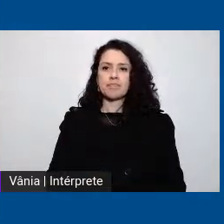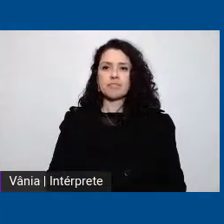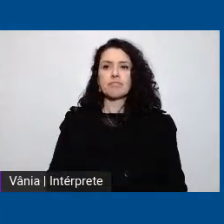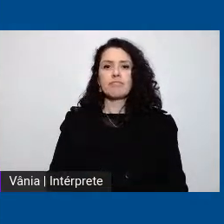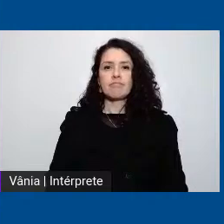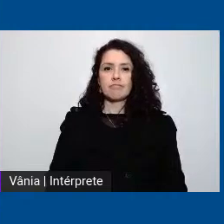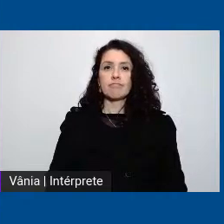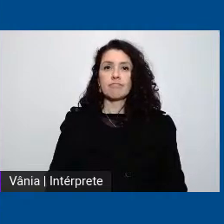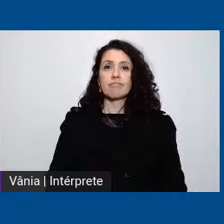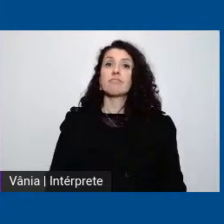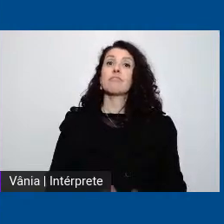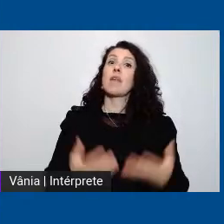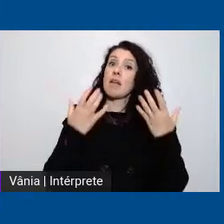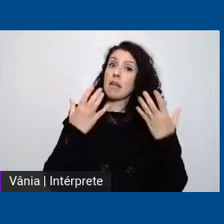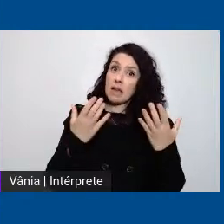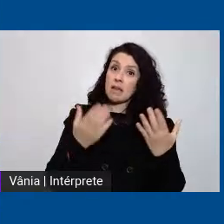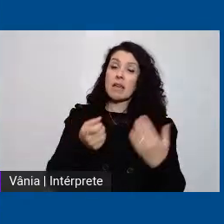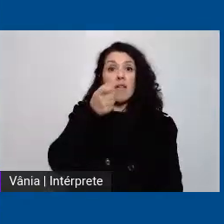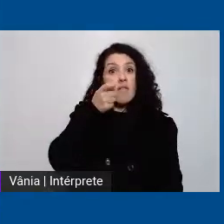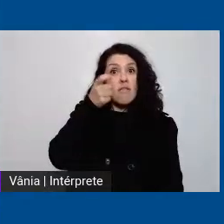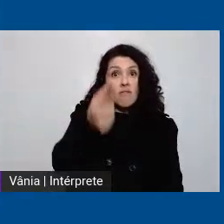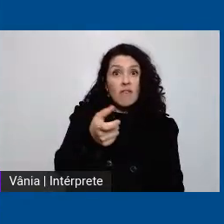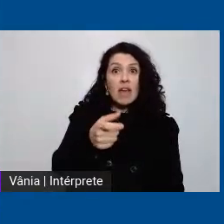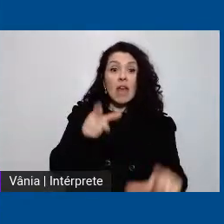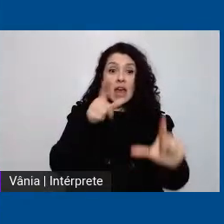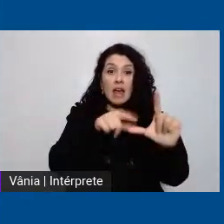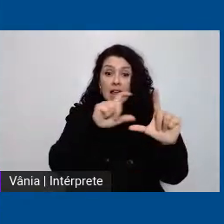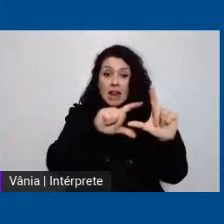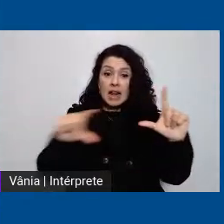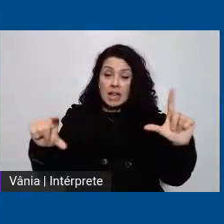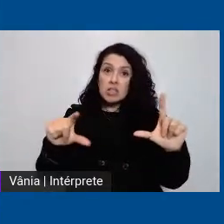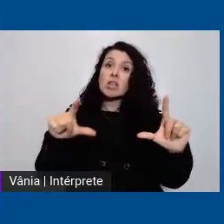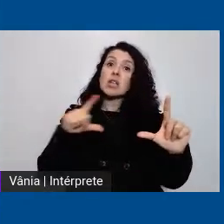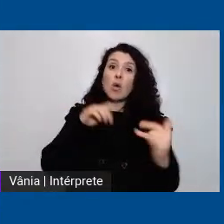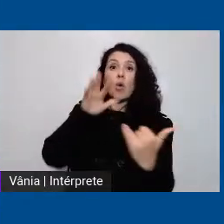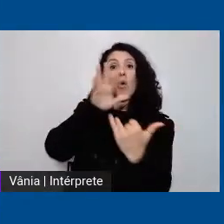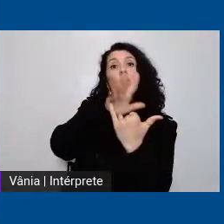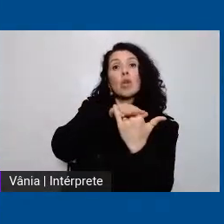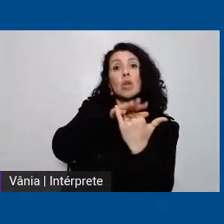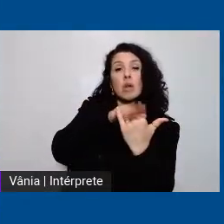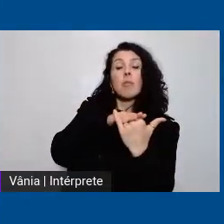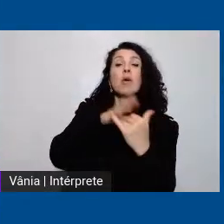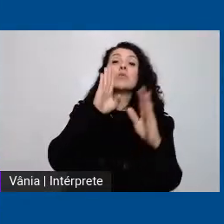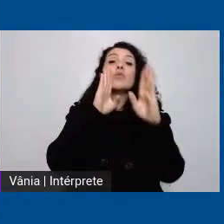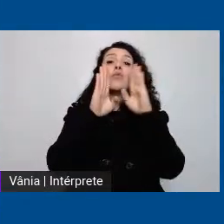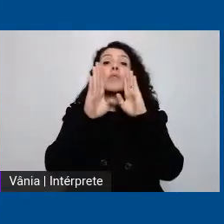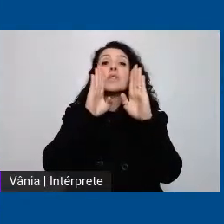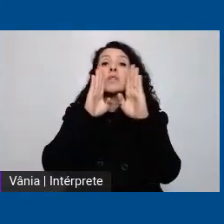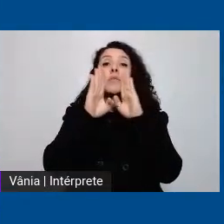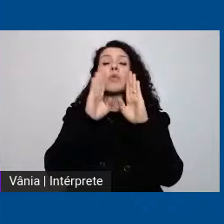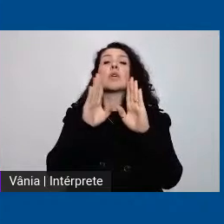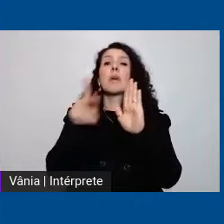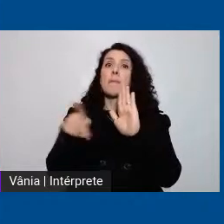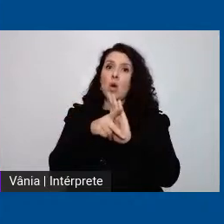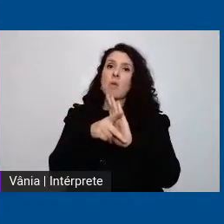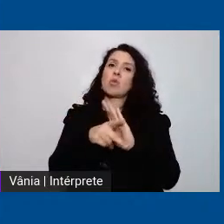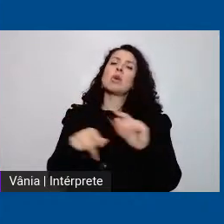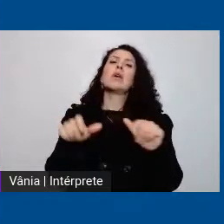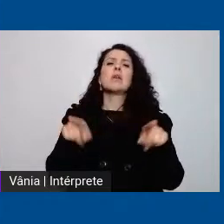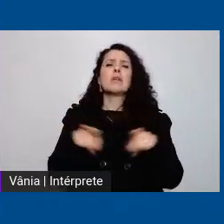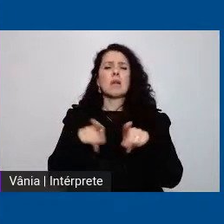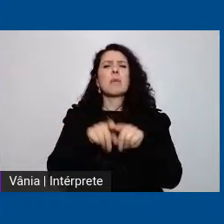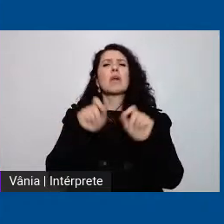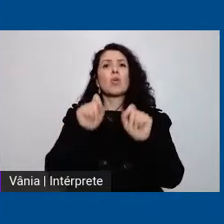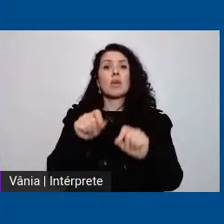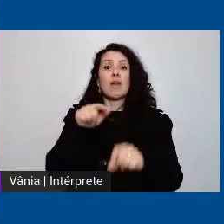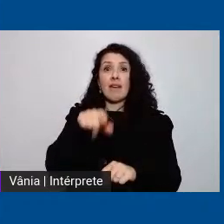Quem quiser ver a transmissão com legendas, ela será feita pelo canal do IMS no Facebook. Esse evento também ficará